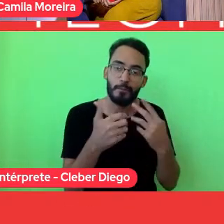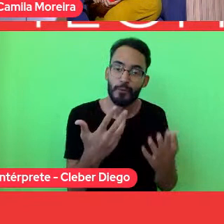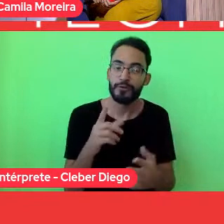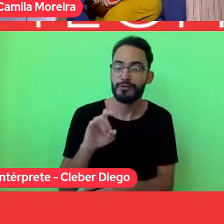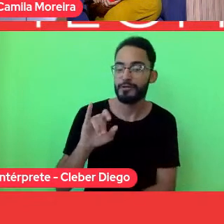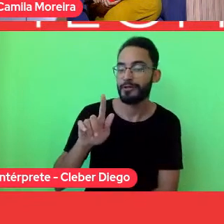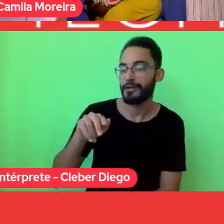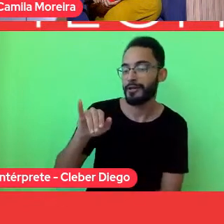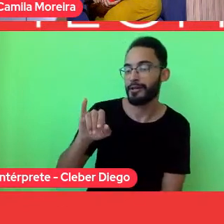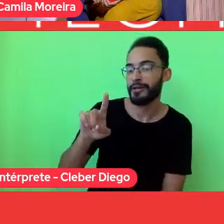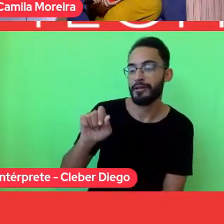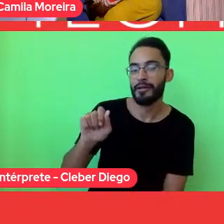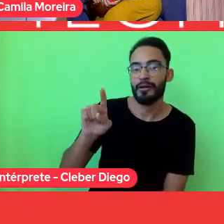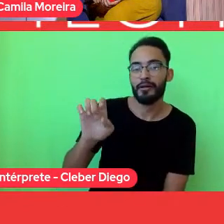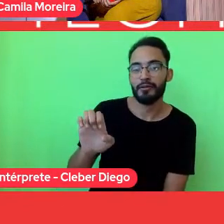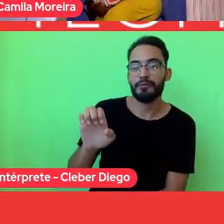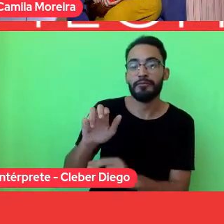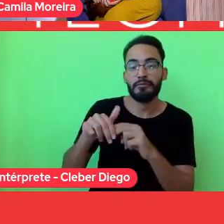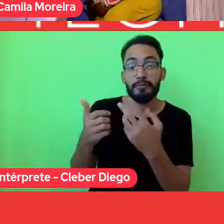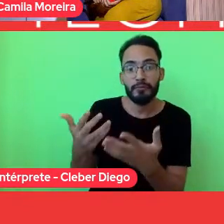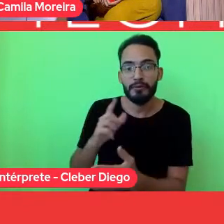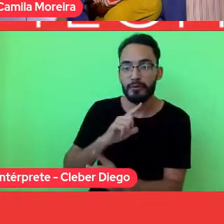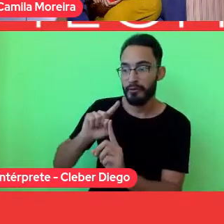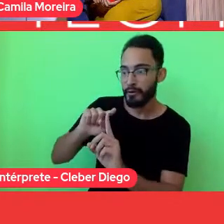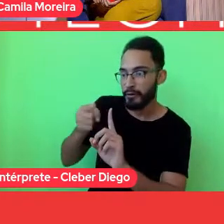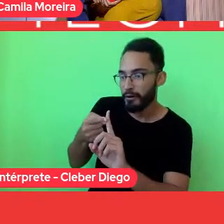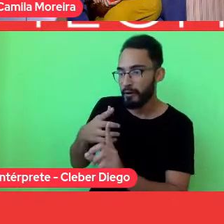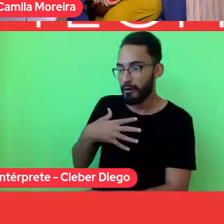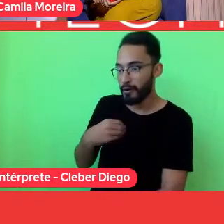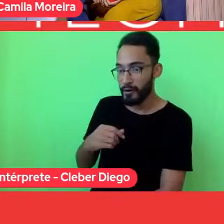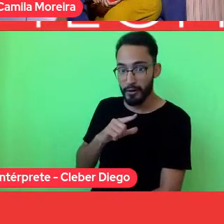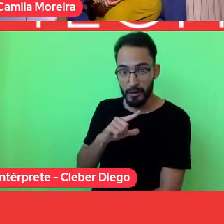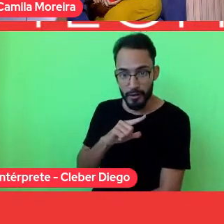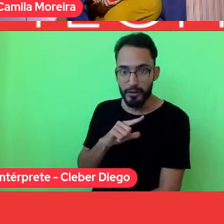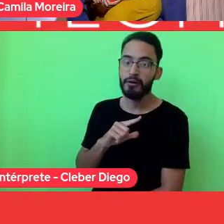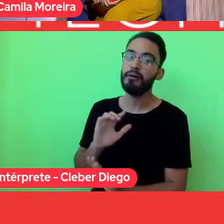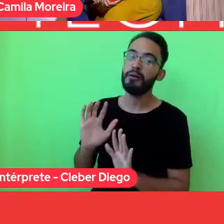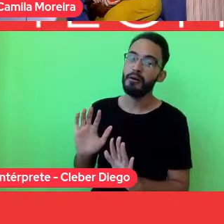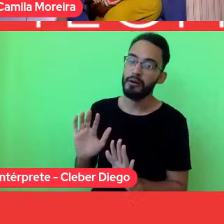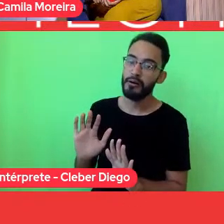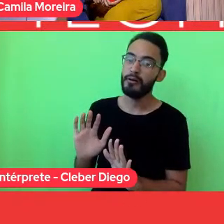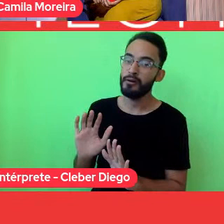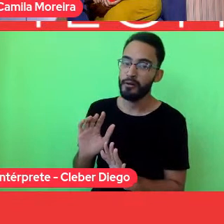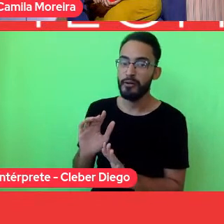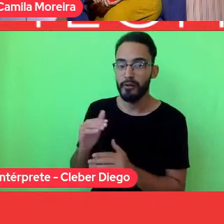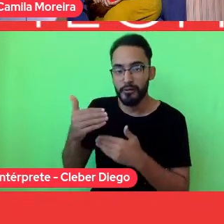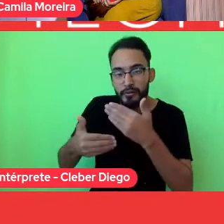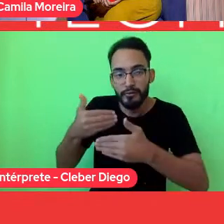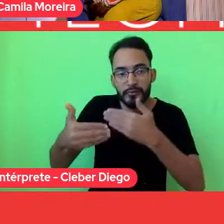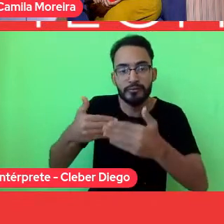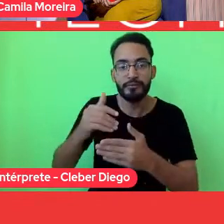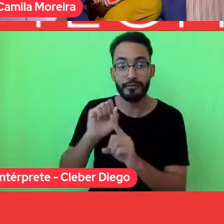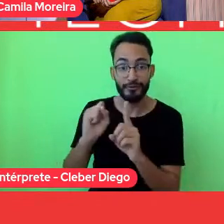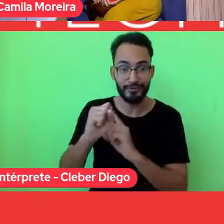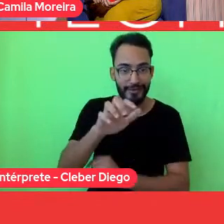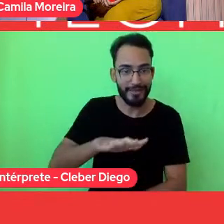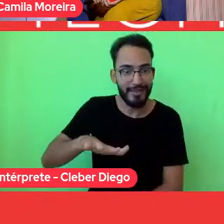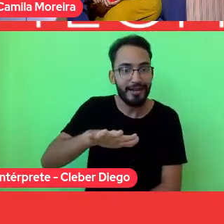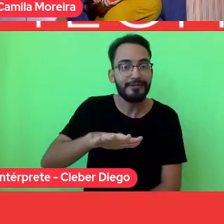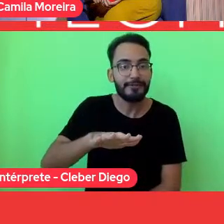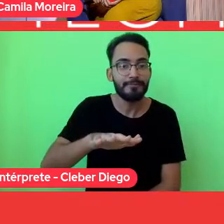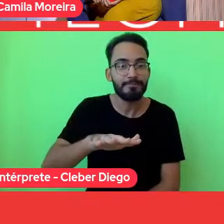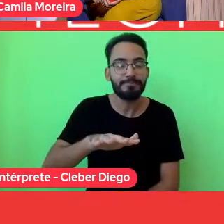depois a dignidade quando se tem filhos. E a culpabilização que a sociedade,